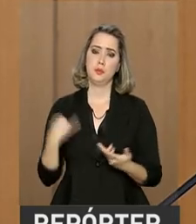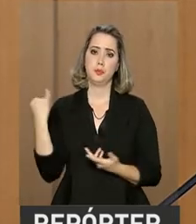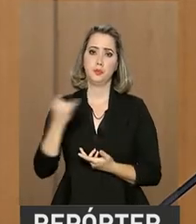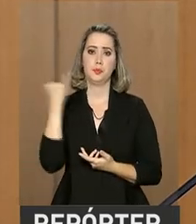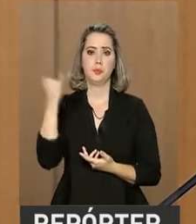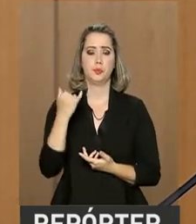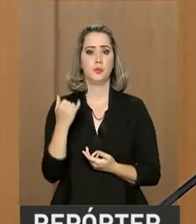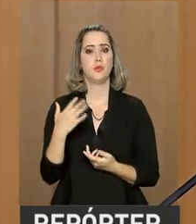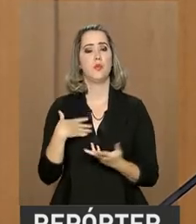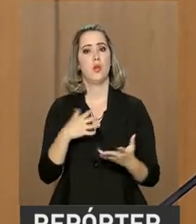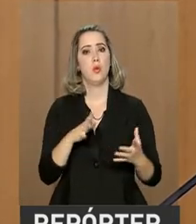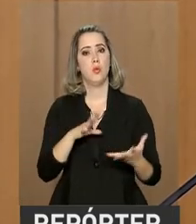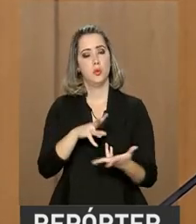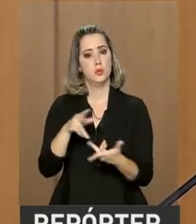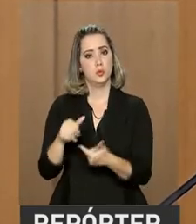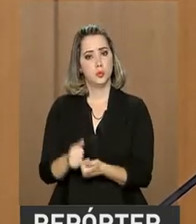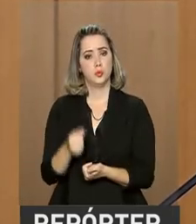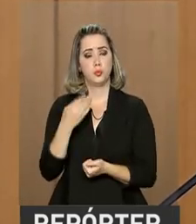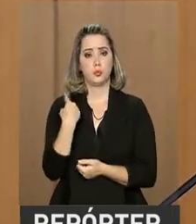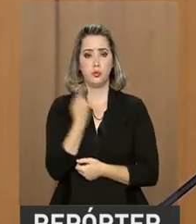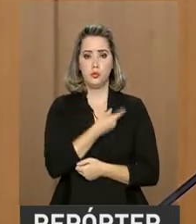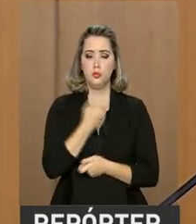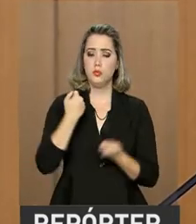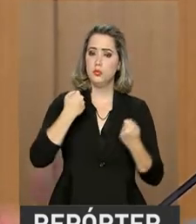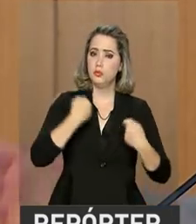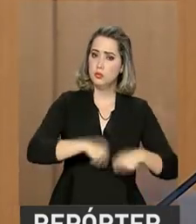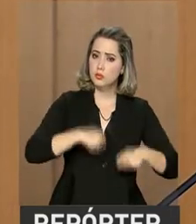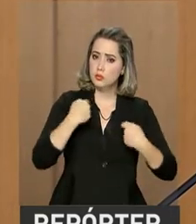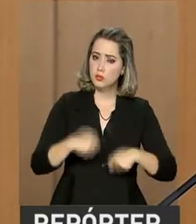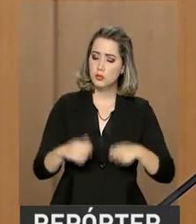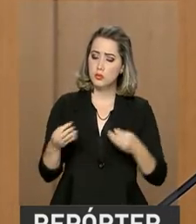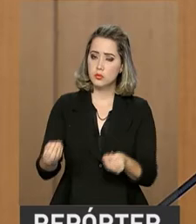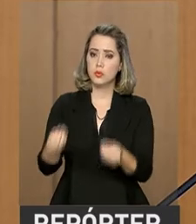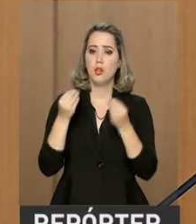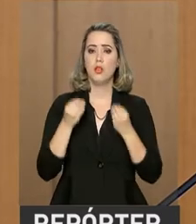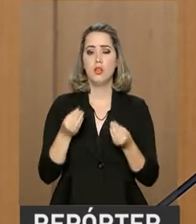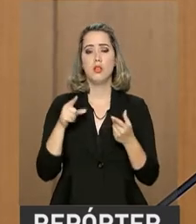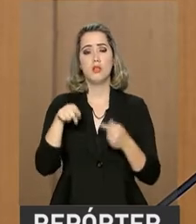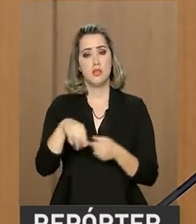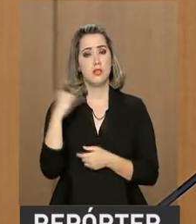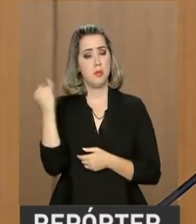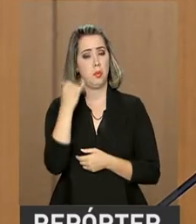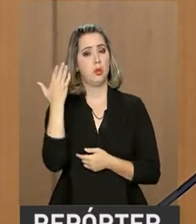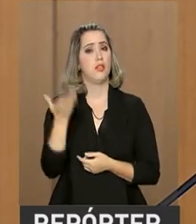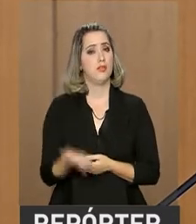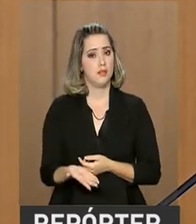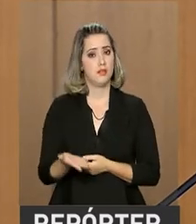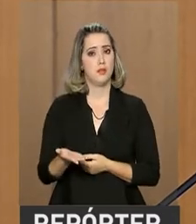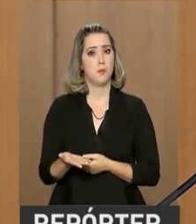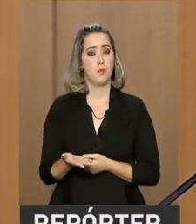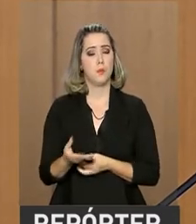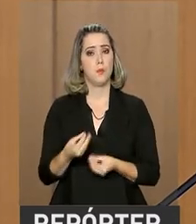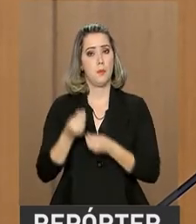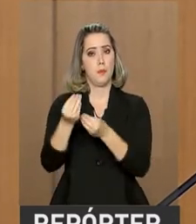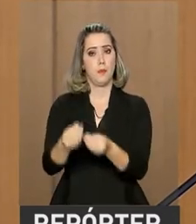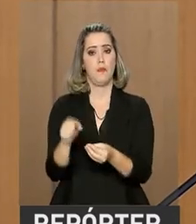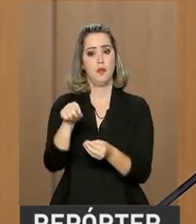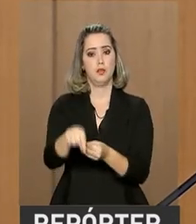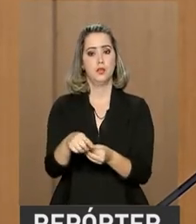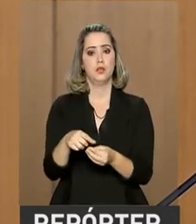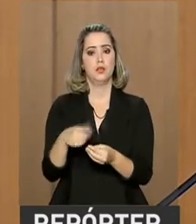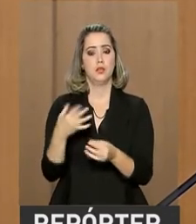no comércio internacional nós precisamos trazer esses valores e dará com esses valores